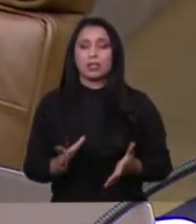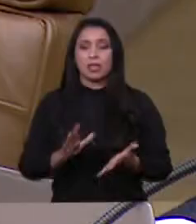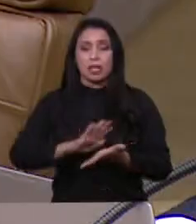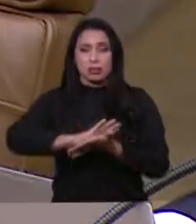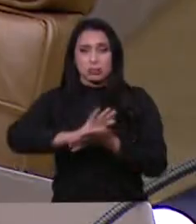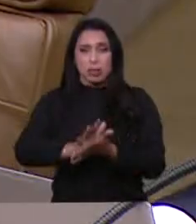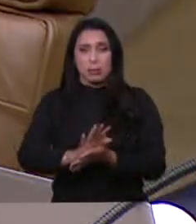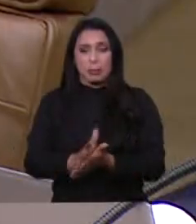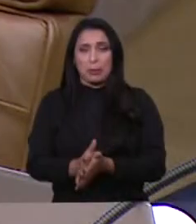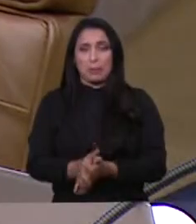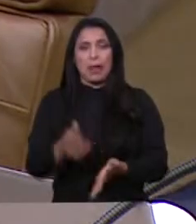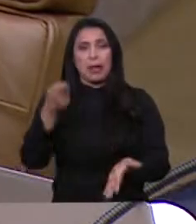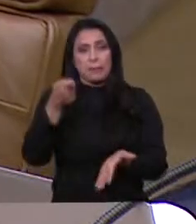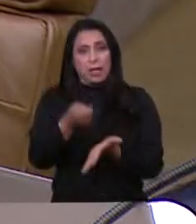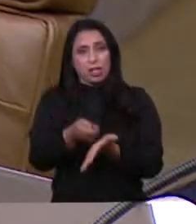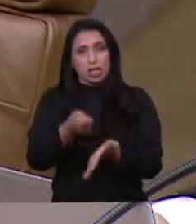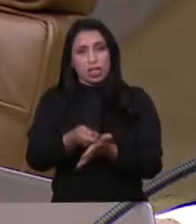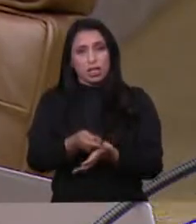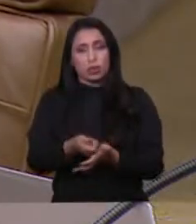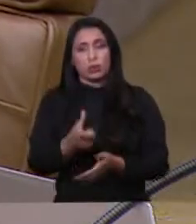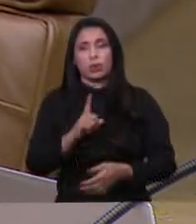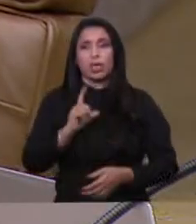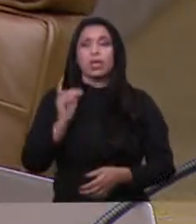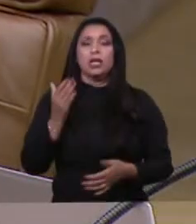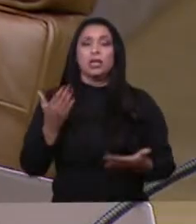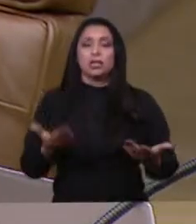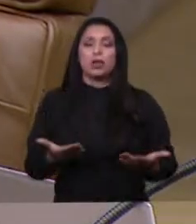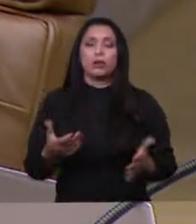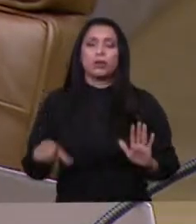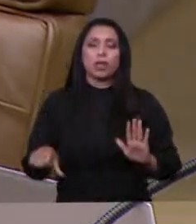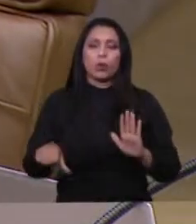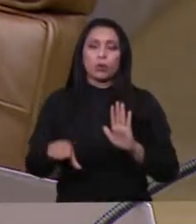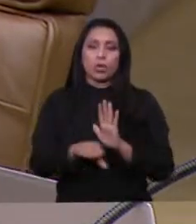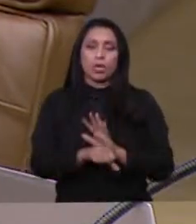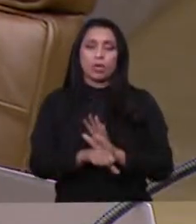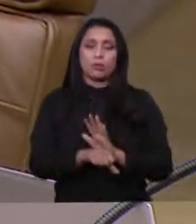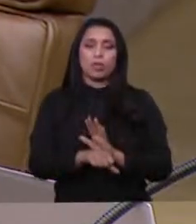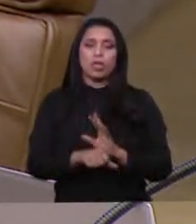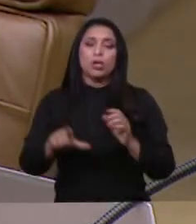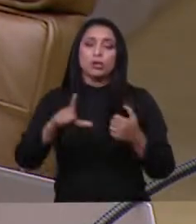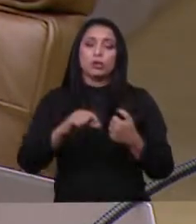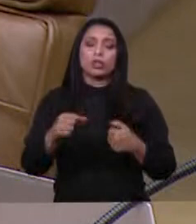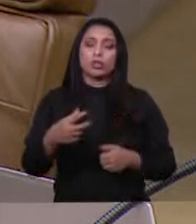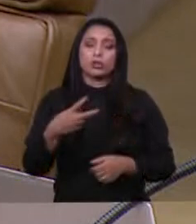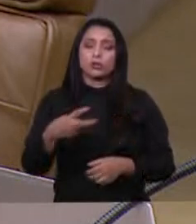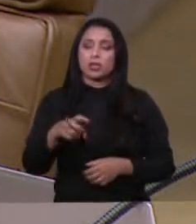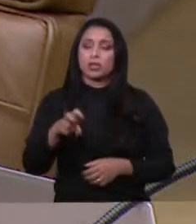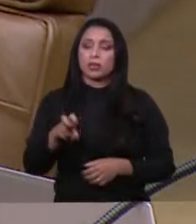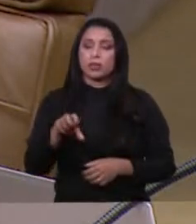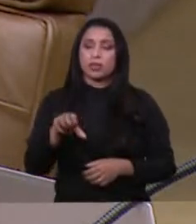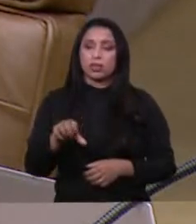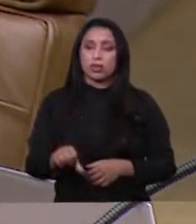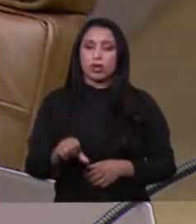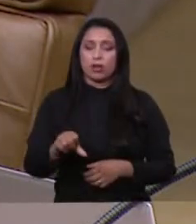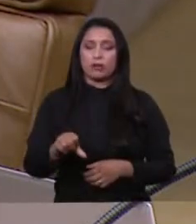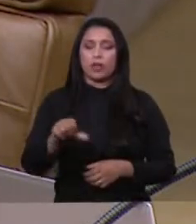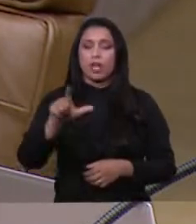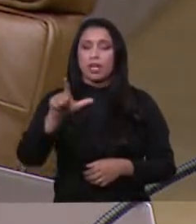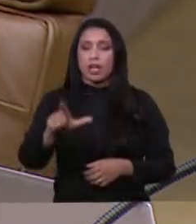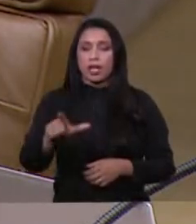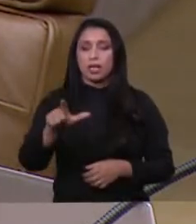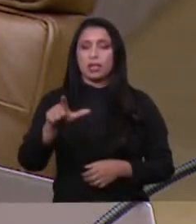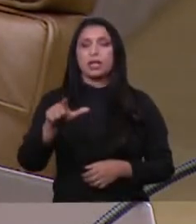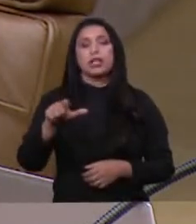ditatorial. Portanto, eu acho que quanto aos crimes dos artigos 259L,